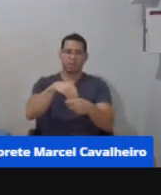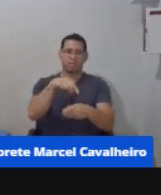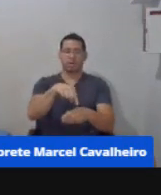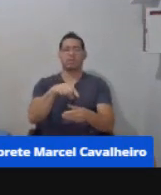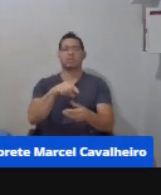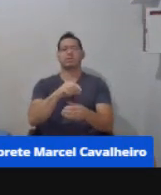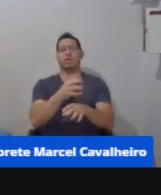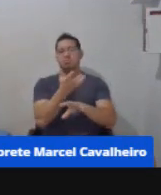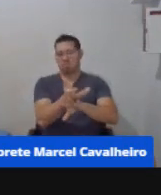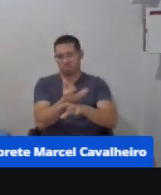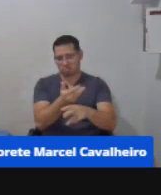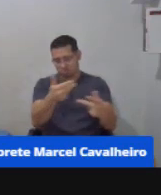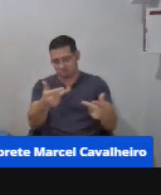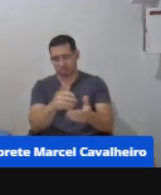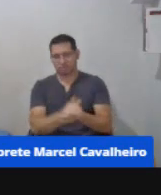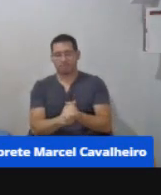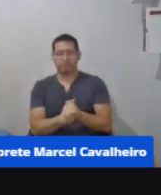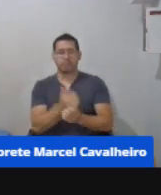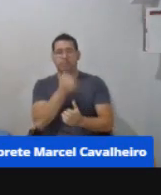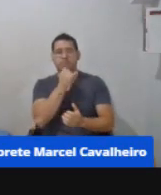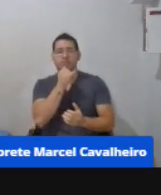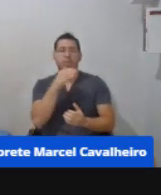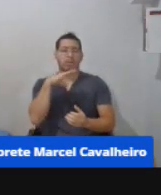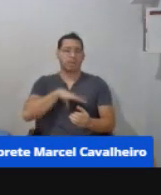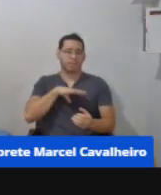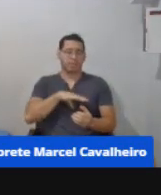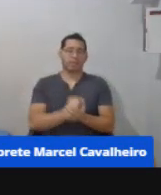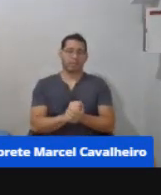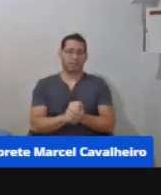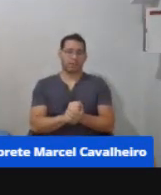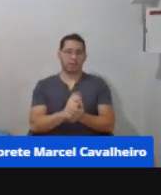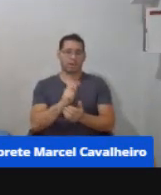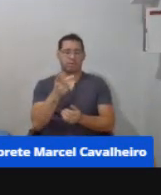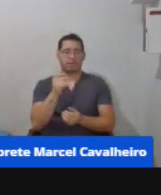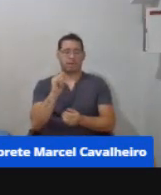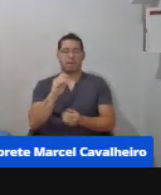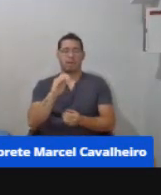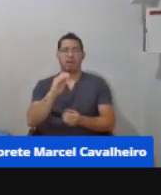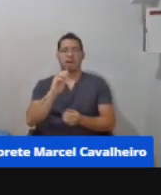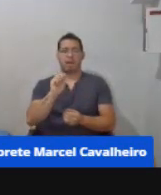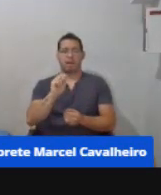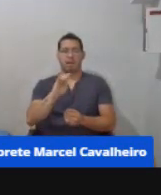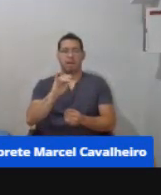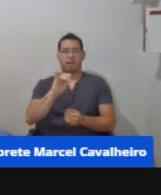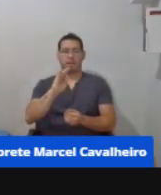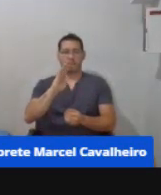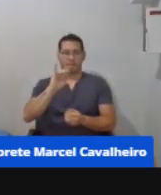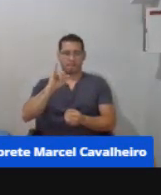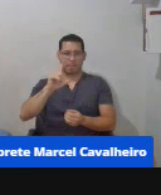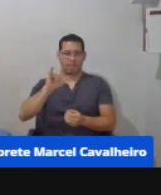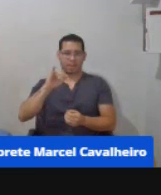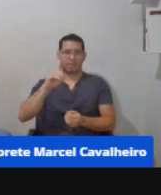Em língua portuguesa, a indicação de habilidades para serem desenvolvidas em 2021